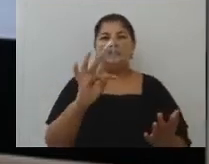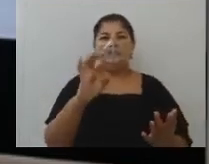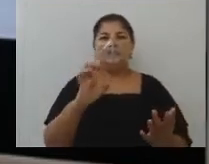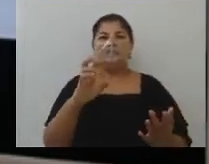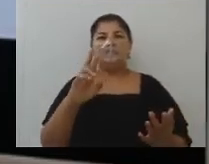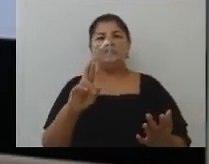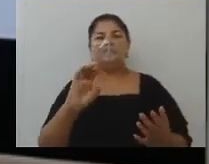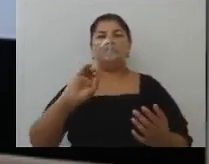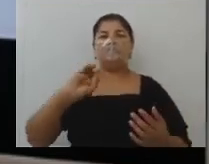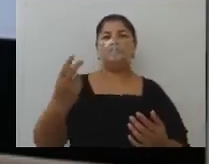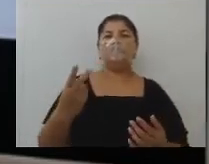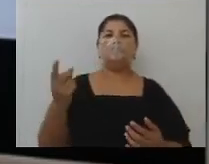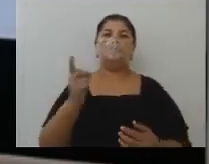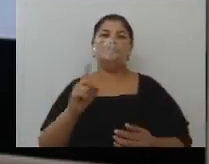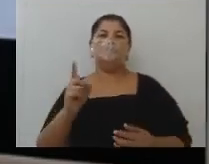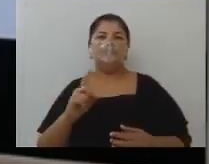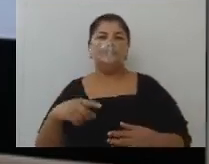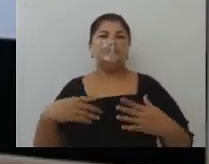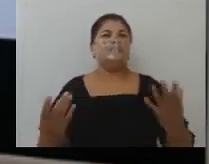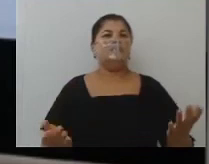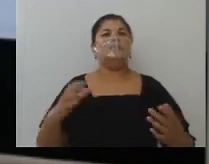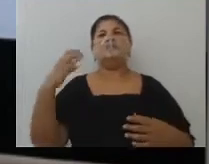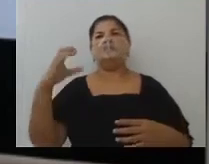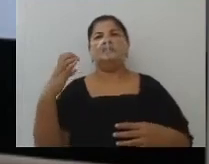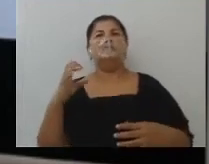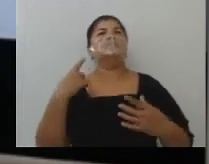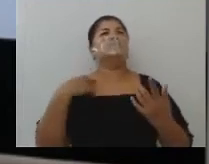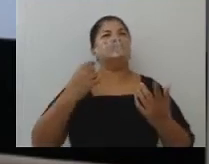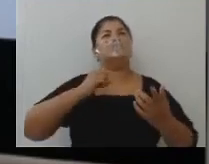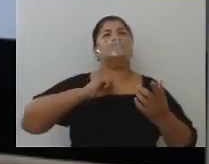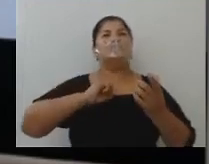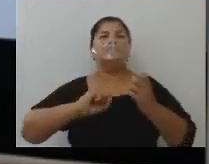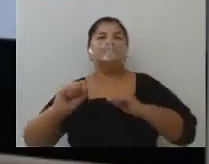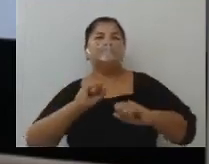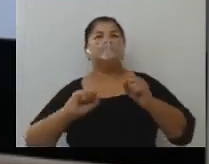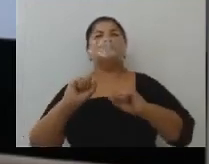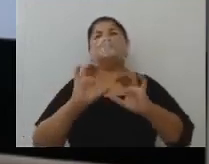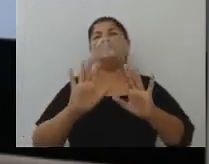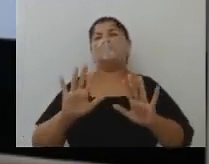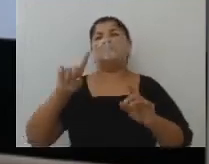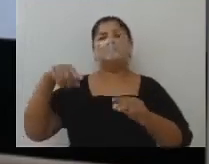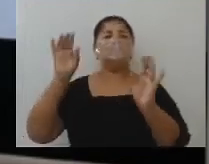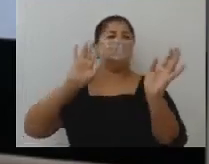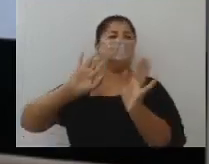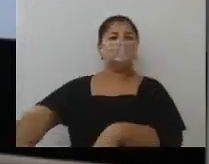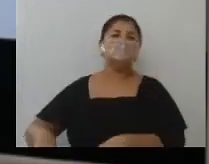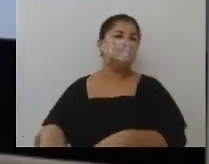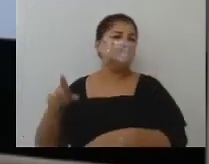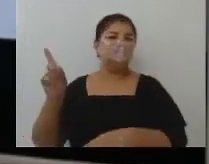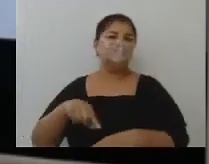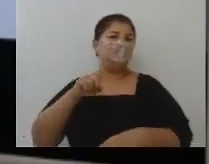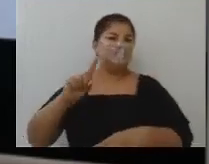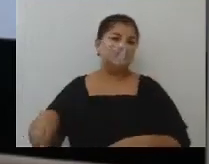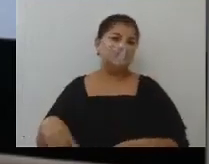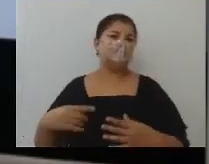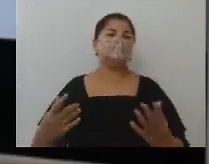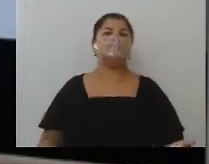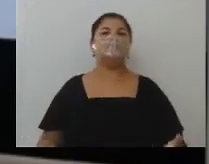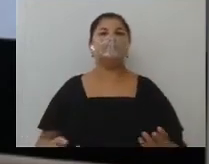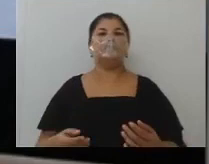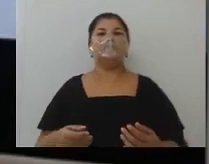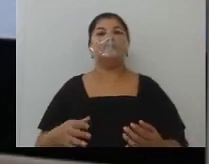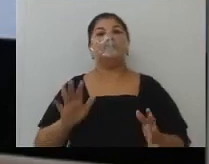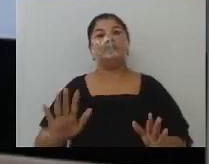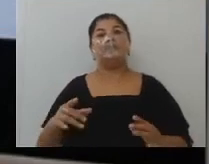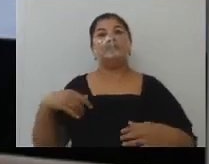Einstein, durante um tempo, defendeu e depois disse que foi a maior besteira que ele já tinha pensado na vida. Mas existem discussões até hoje na existência